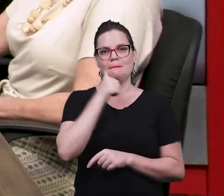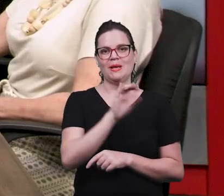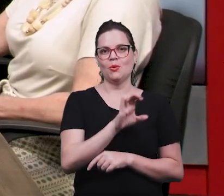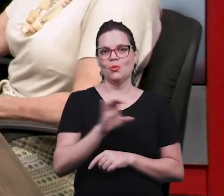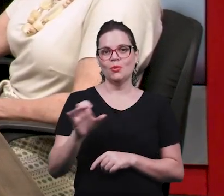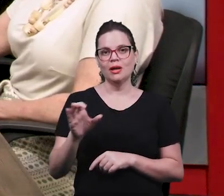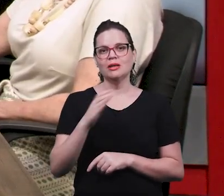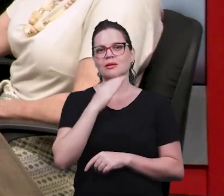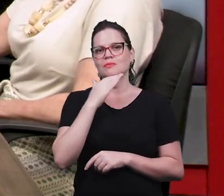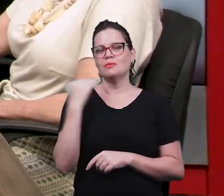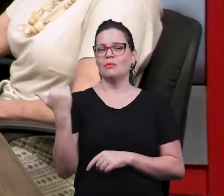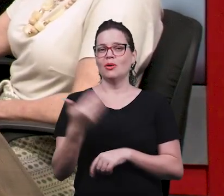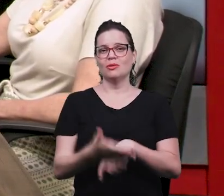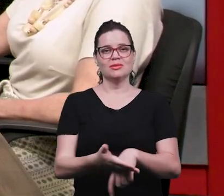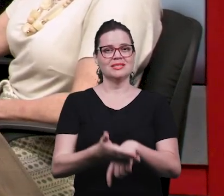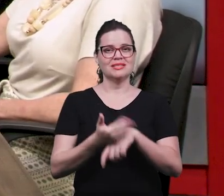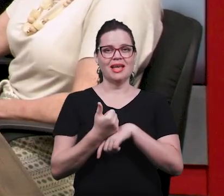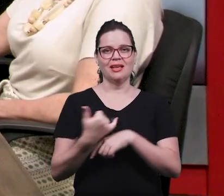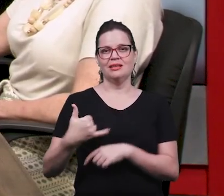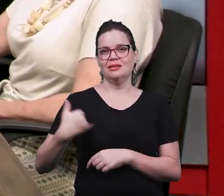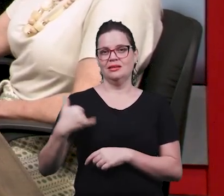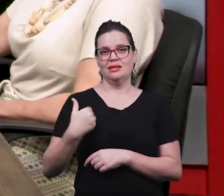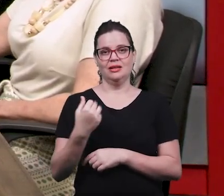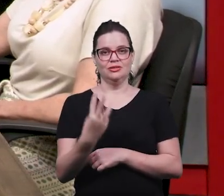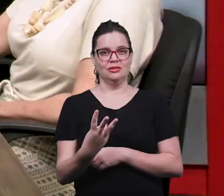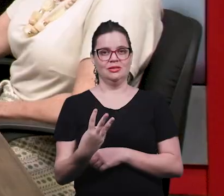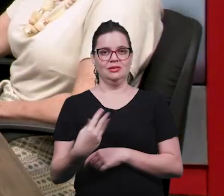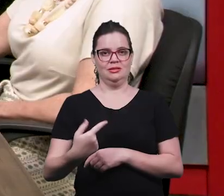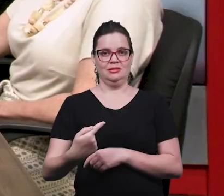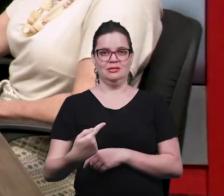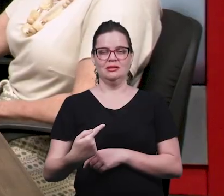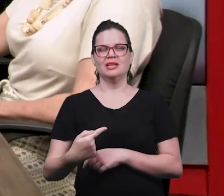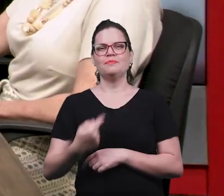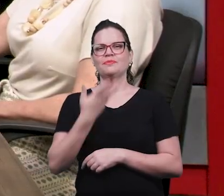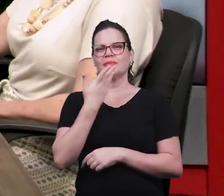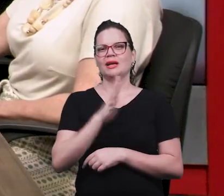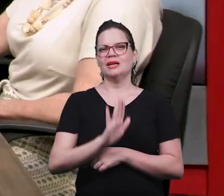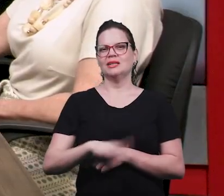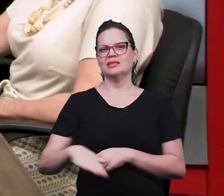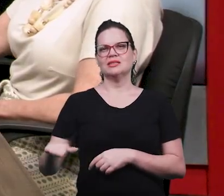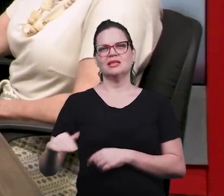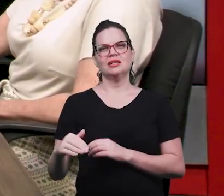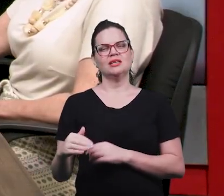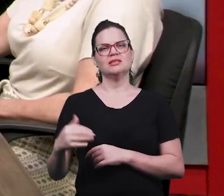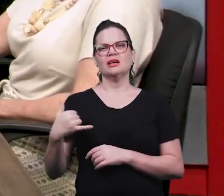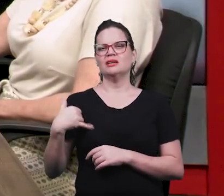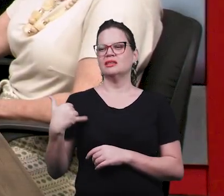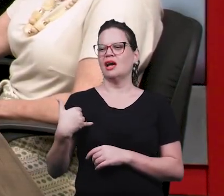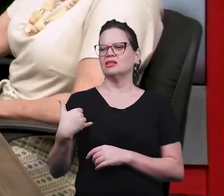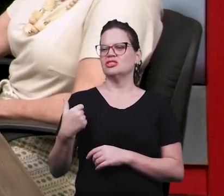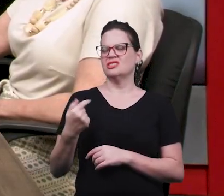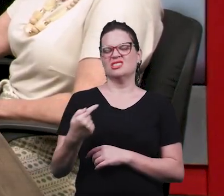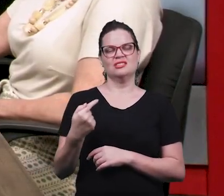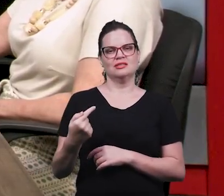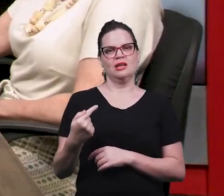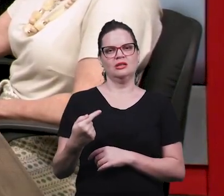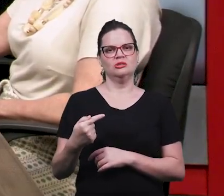cunhada, a irmã dela, faleceu muito nova. Minha cunhada faleceu com 37 anos. As meninas tinham 7,